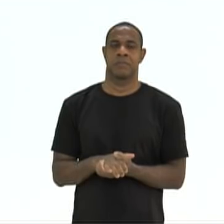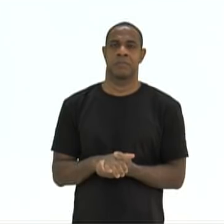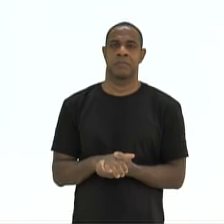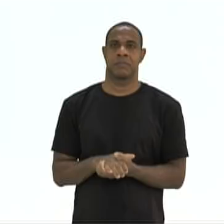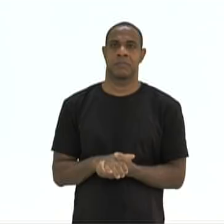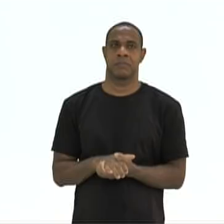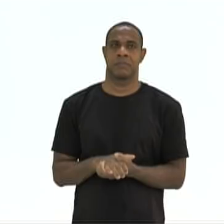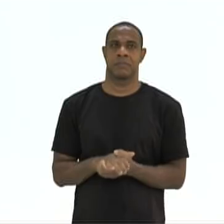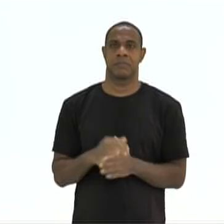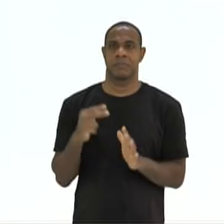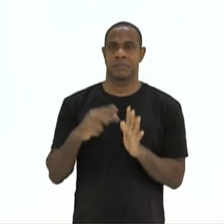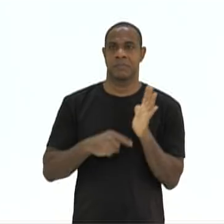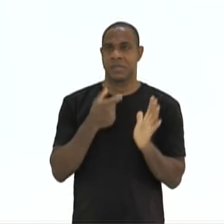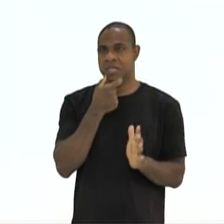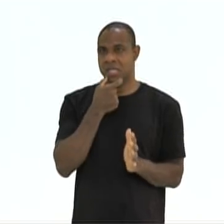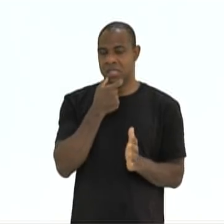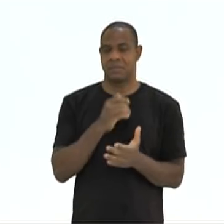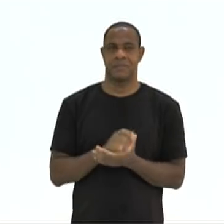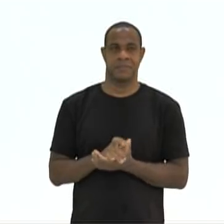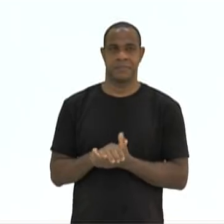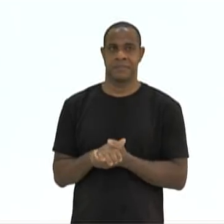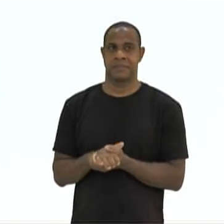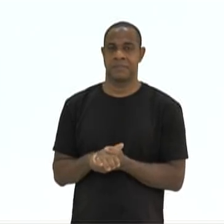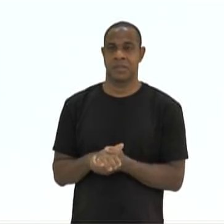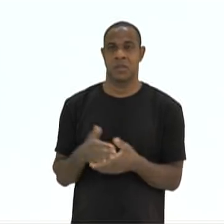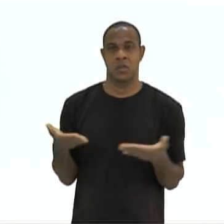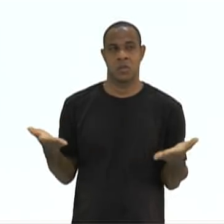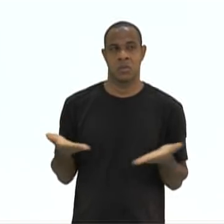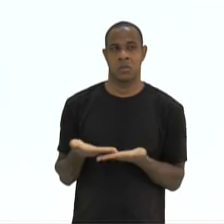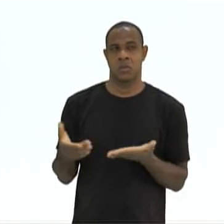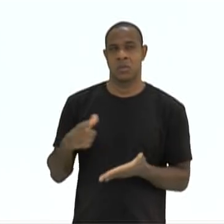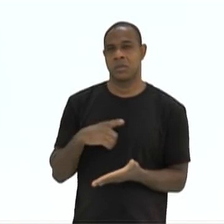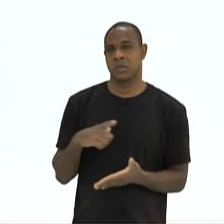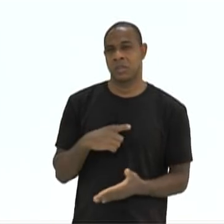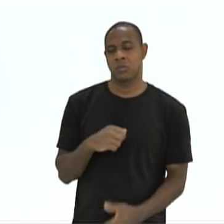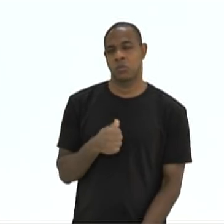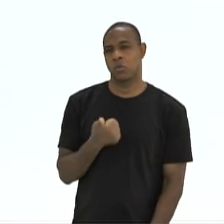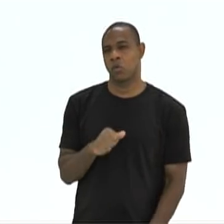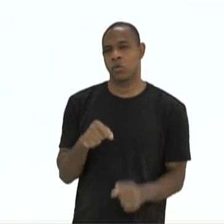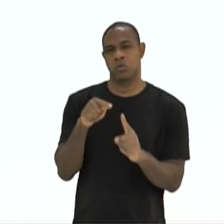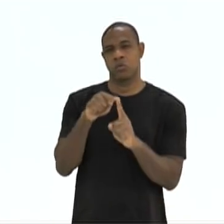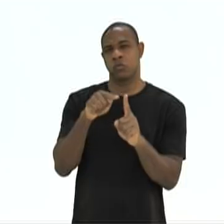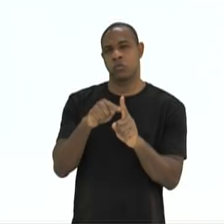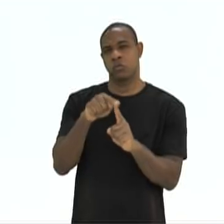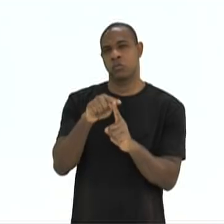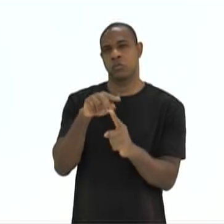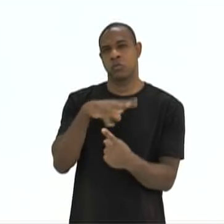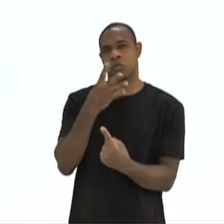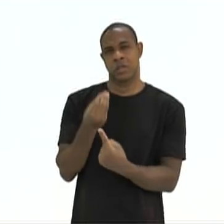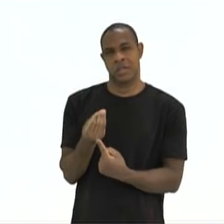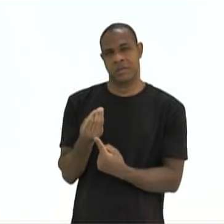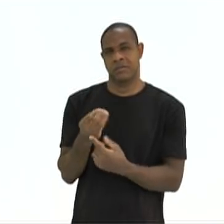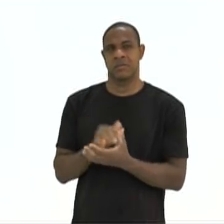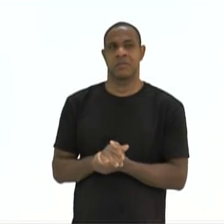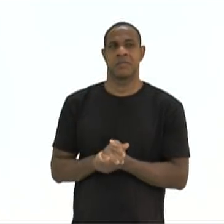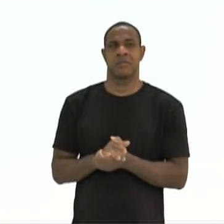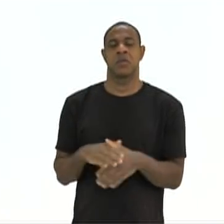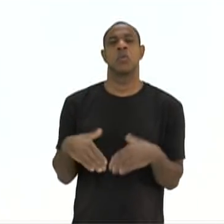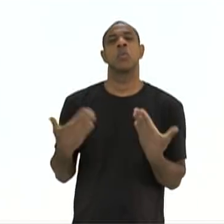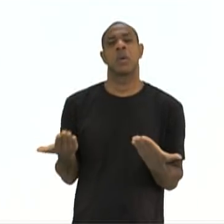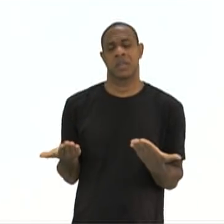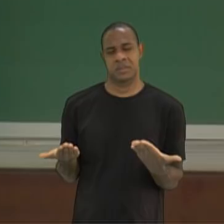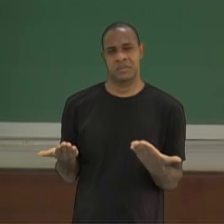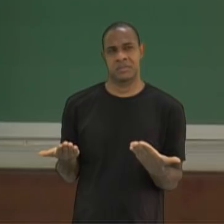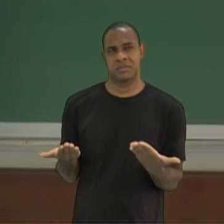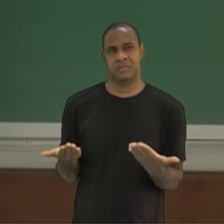art. They are. Então, hoje em dia, a gente tem mais ou menos uns 11 tipos de arte que são consideradas. Quais serão elas? Será que